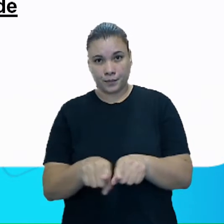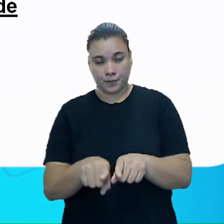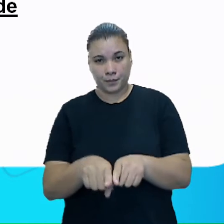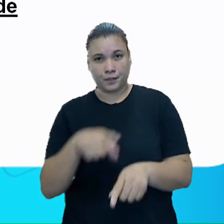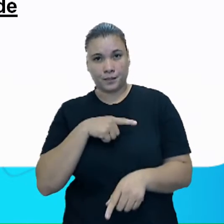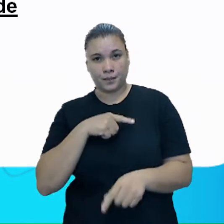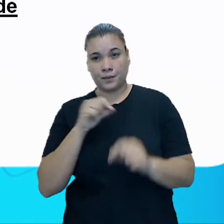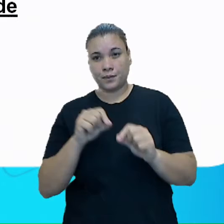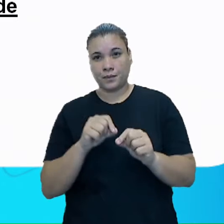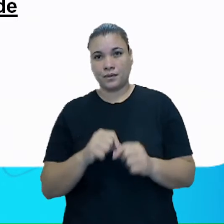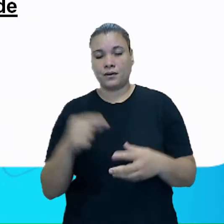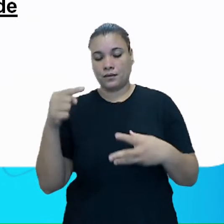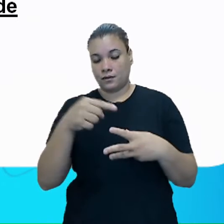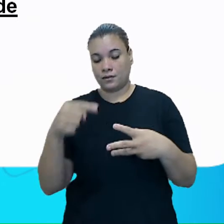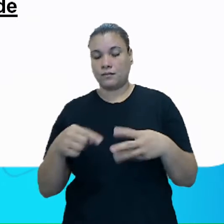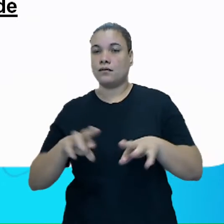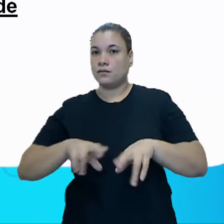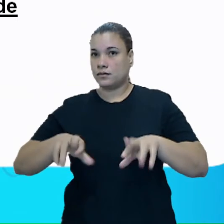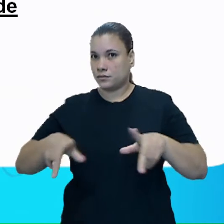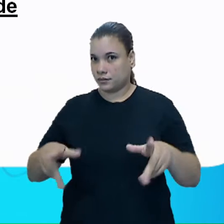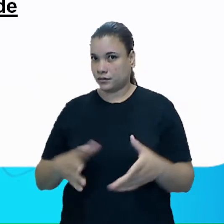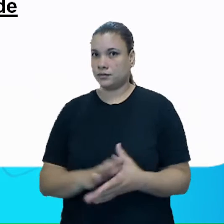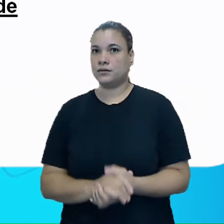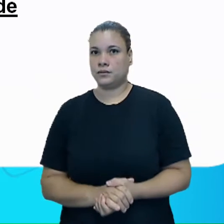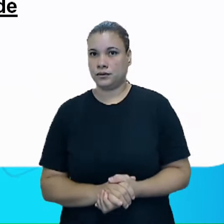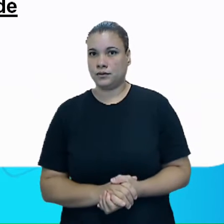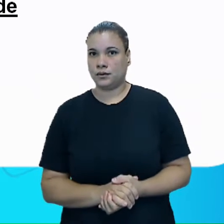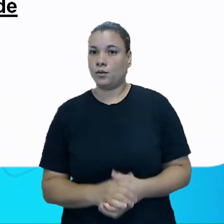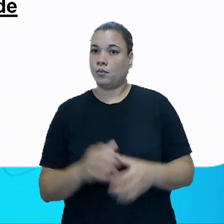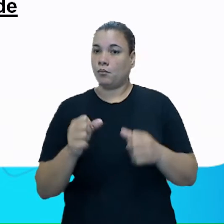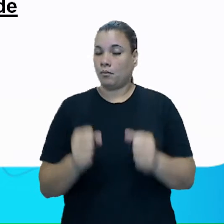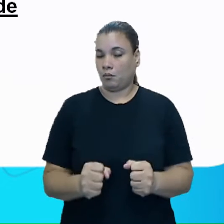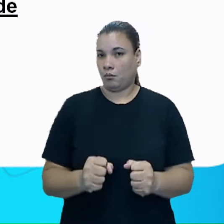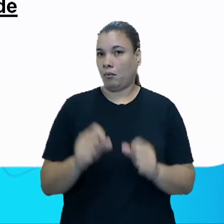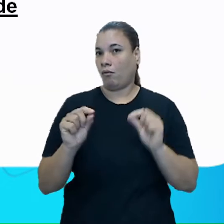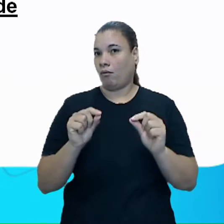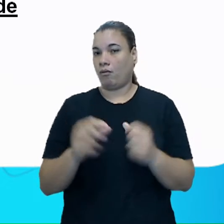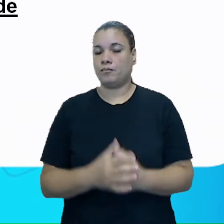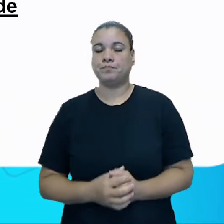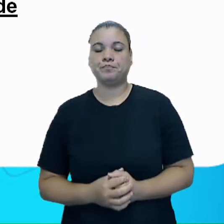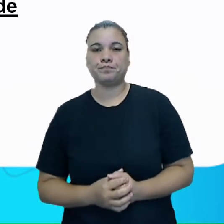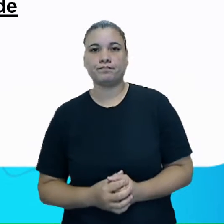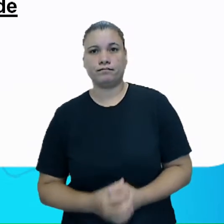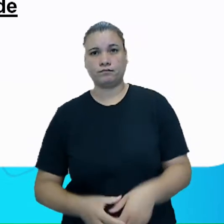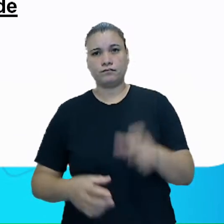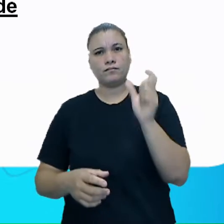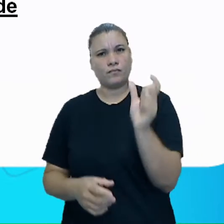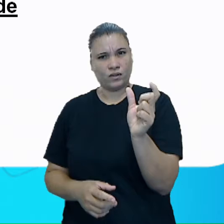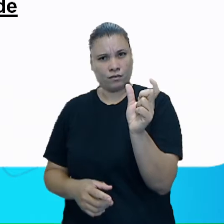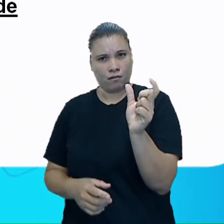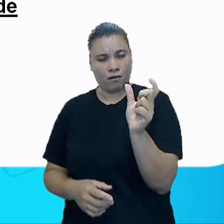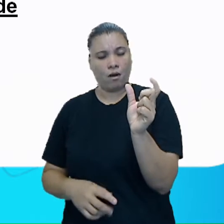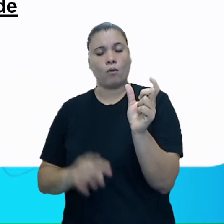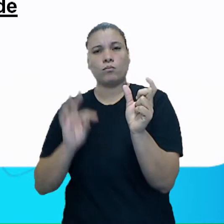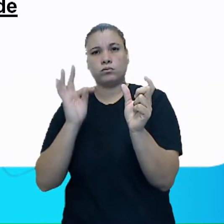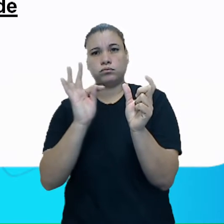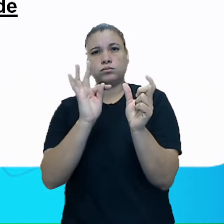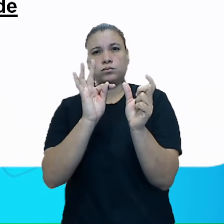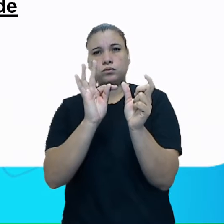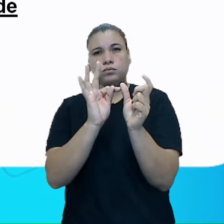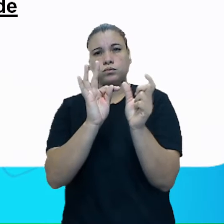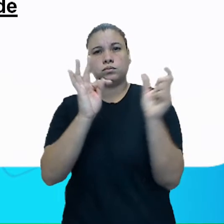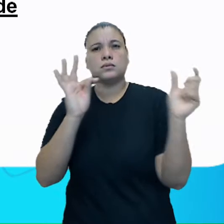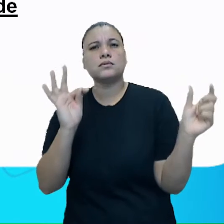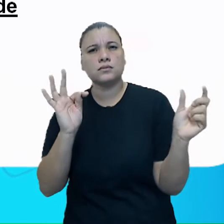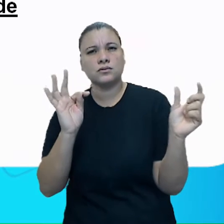é esse termo que vai ligar, e aí eu vou estabelecer como verbos transitivos. O que significa transitivo? É aquele